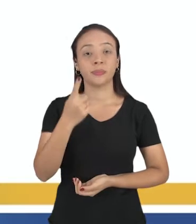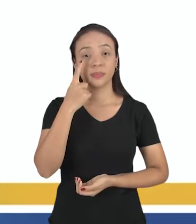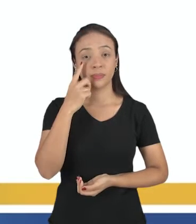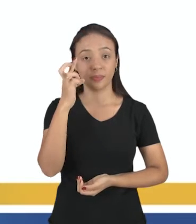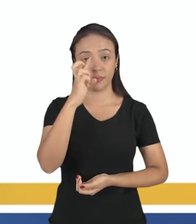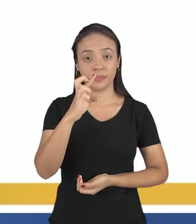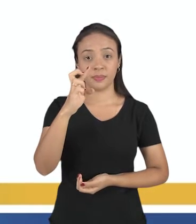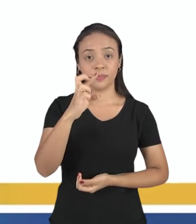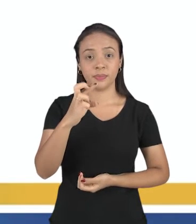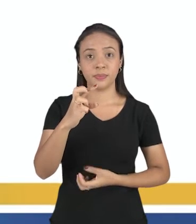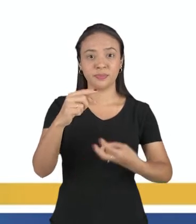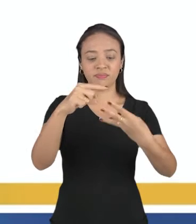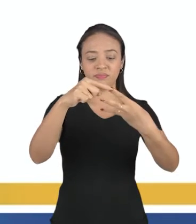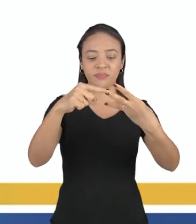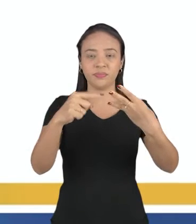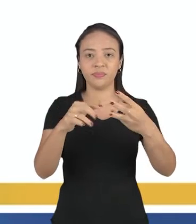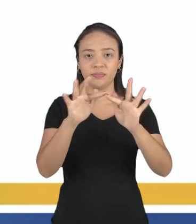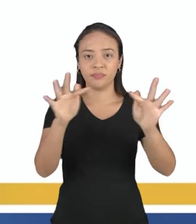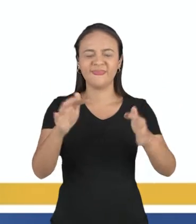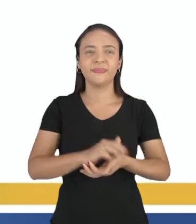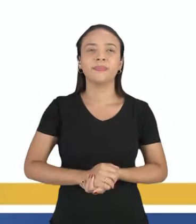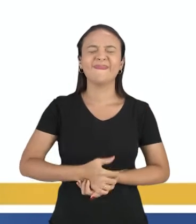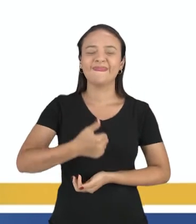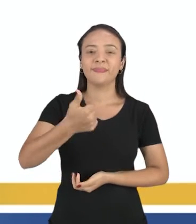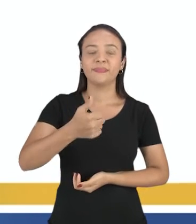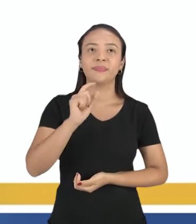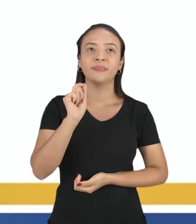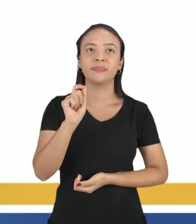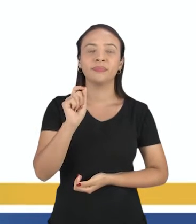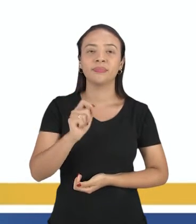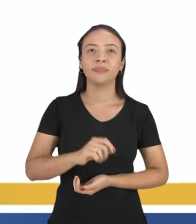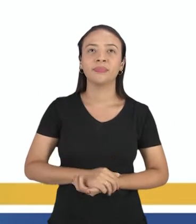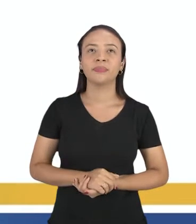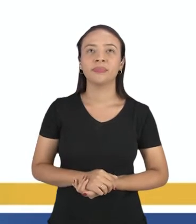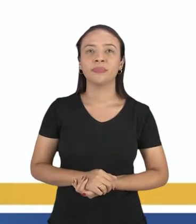Observem essas três frases. A primeira, ela está